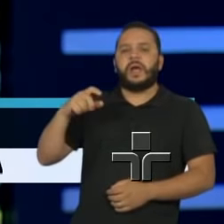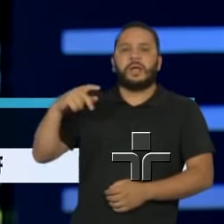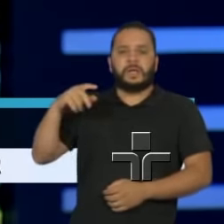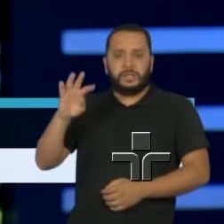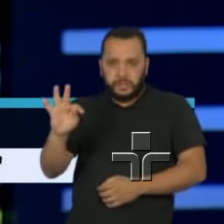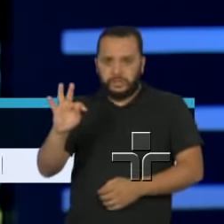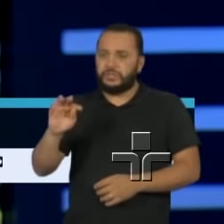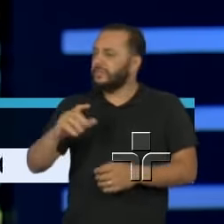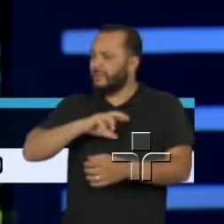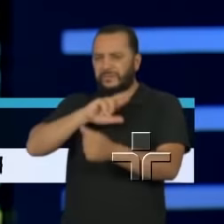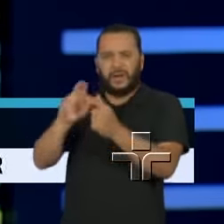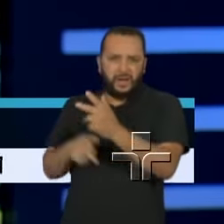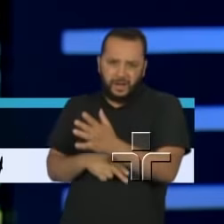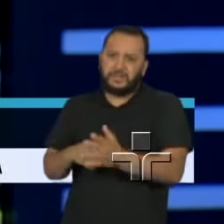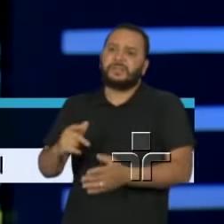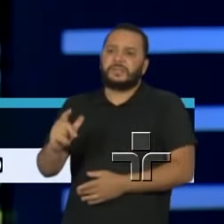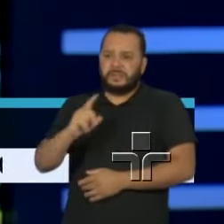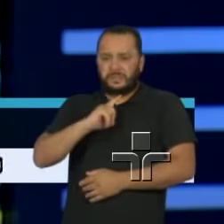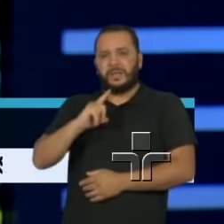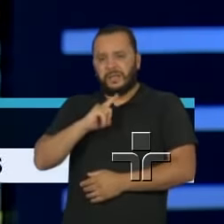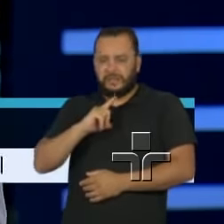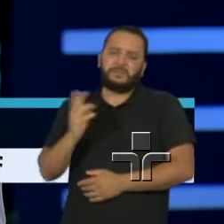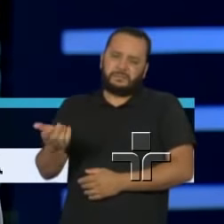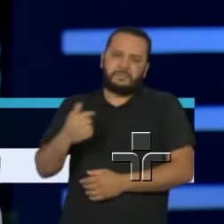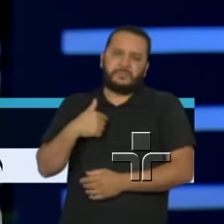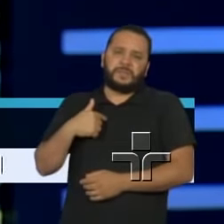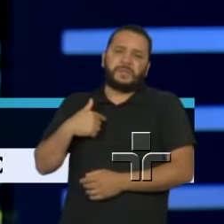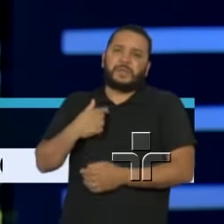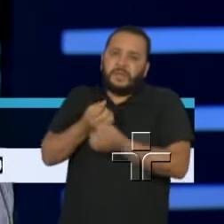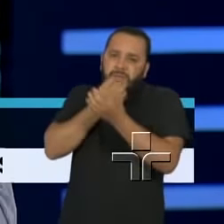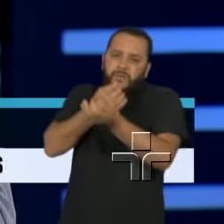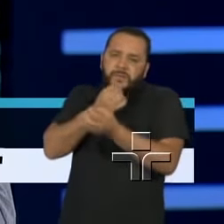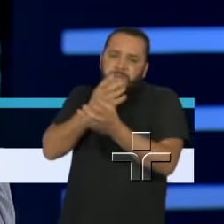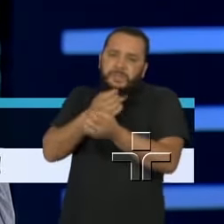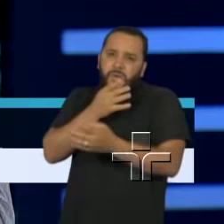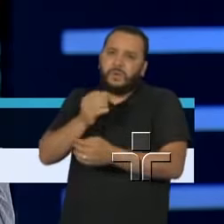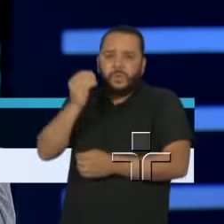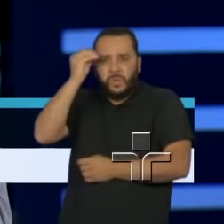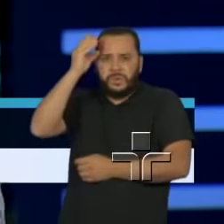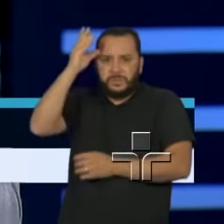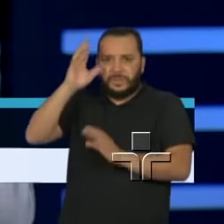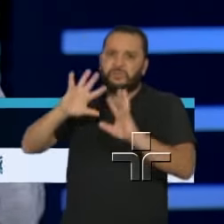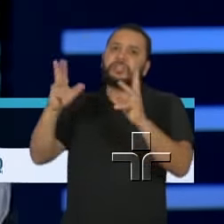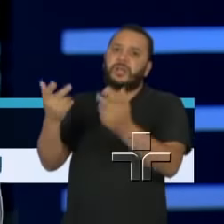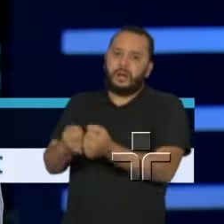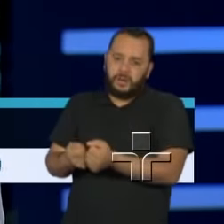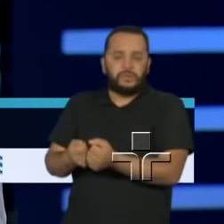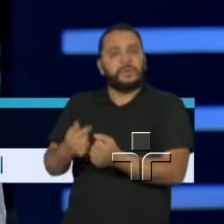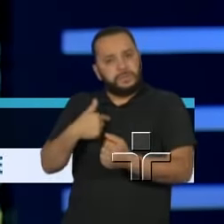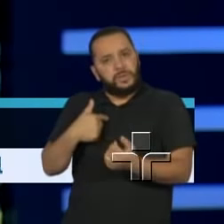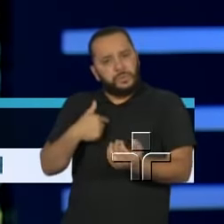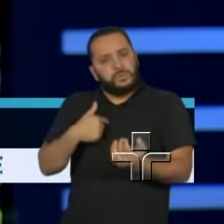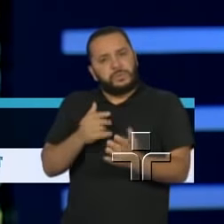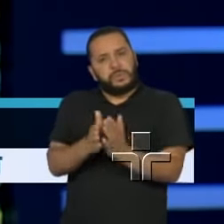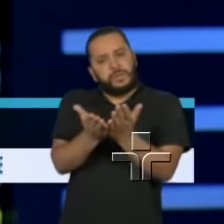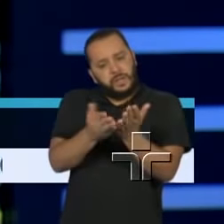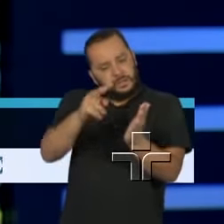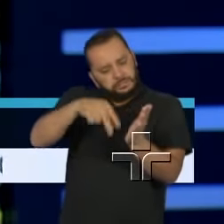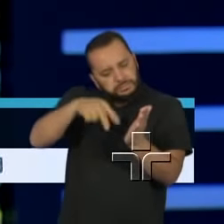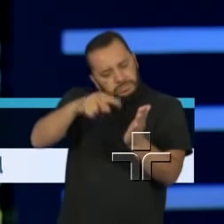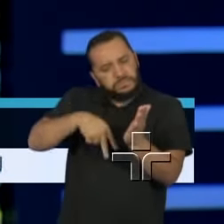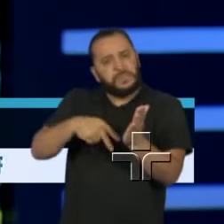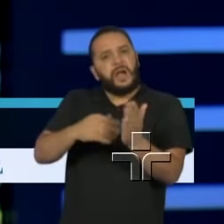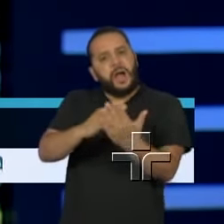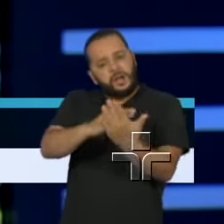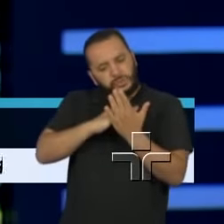precisa passar por uma seleção. Então, fazer esse aprimoramento, fazer essa qualificação ajuda em todas essas frentes, mas